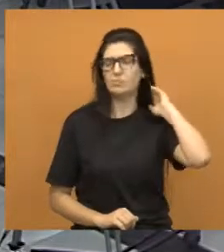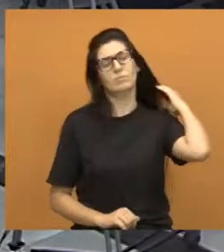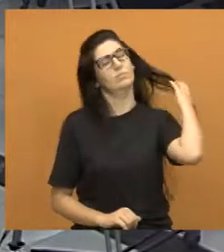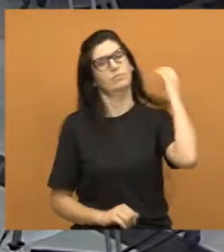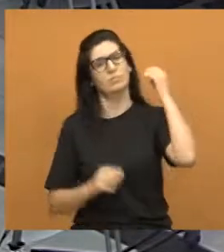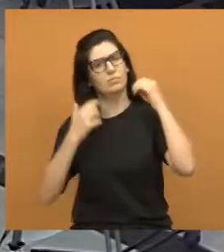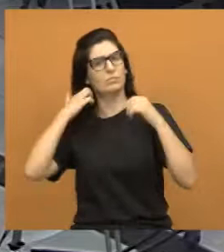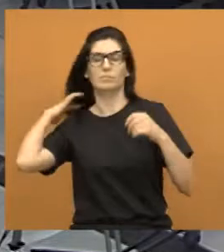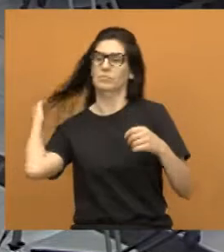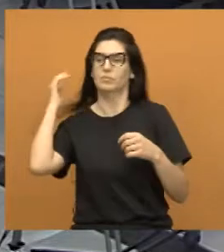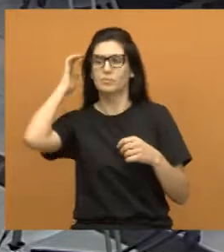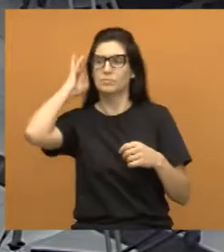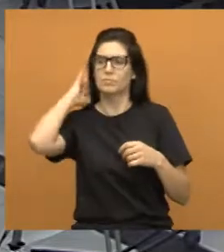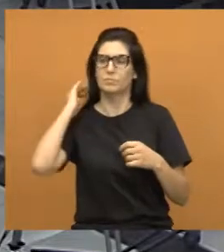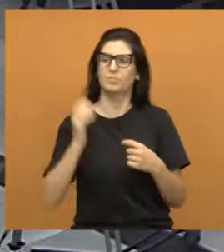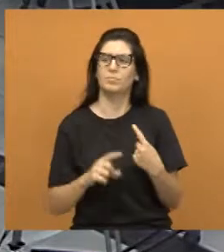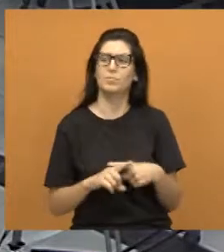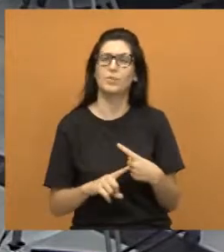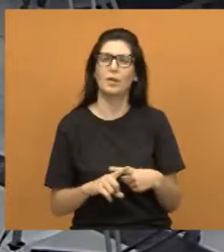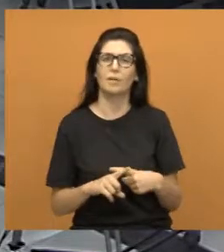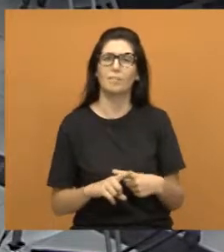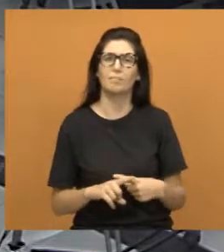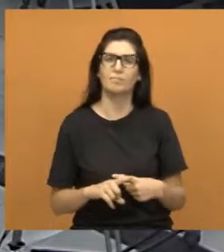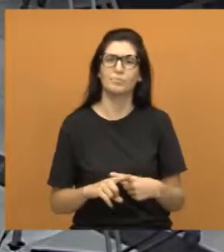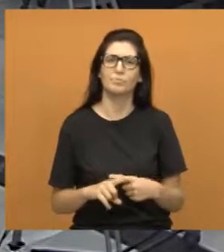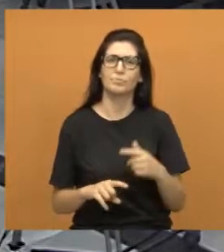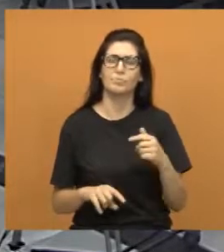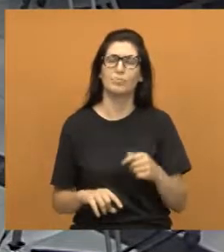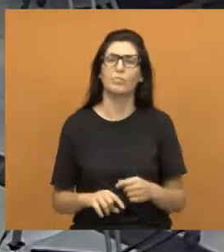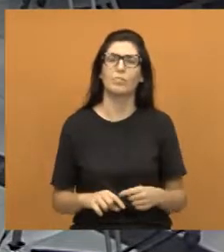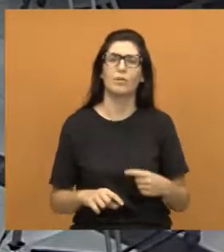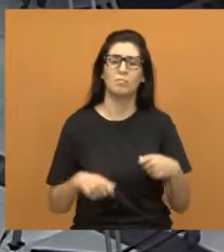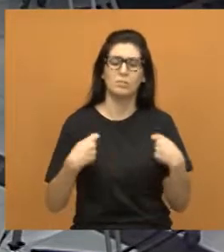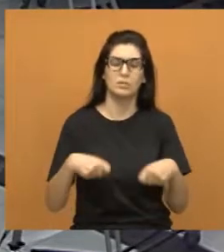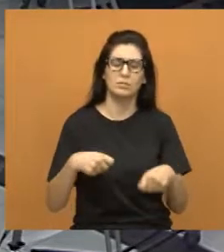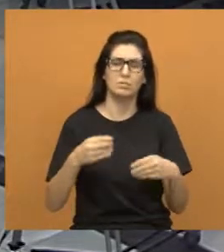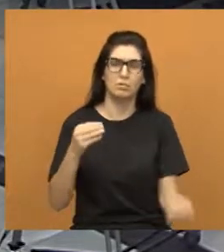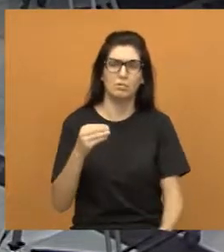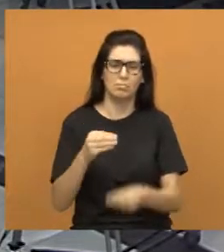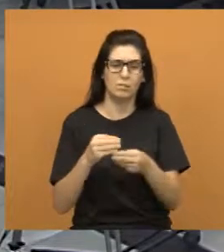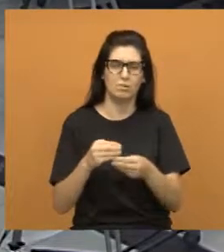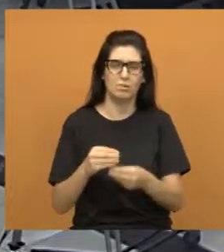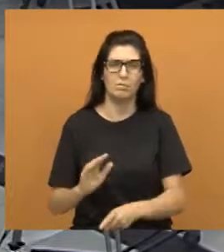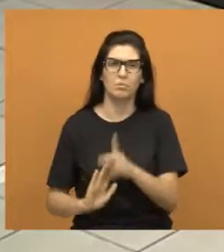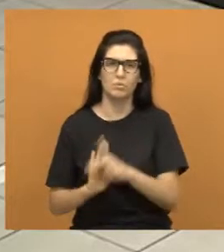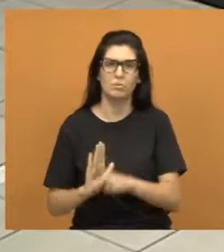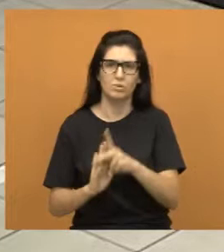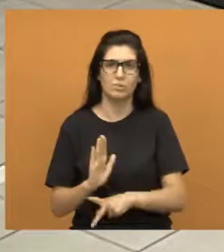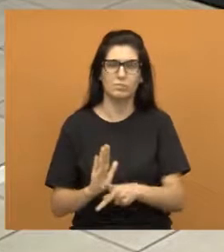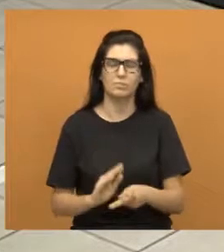Tem alguma justificativa, Valmir? A justificativa é que tem que ter uma emenda nesse projeto.